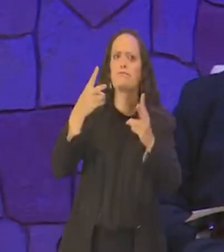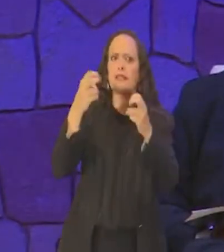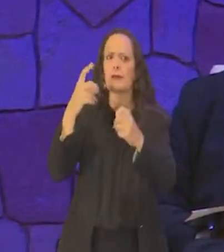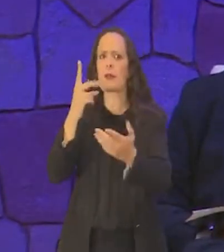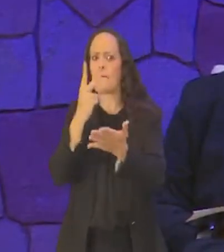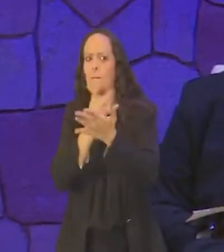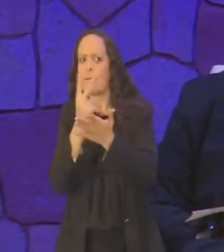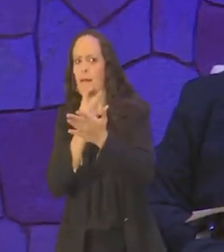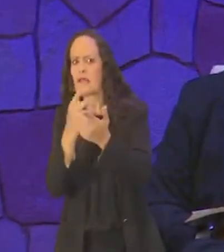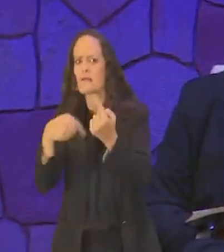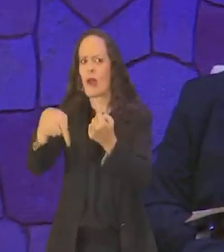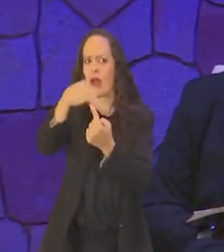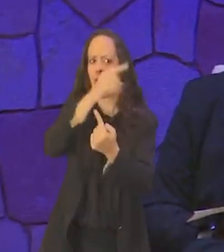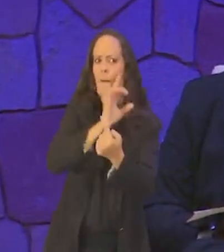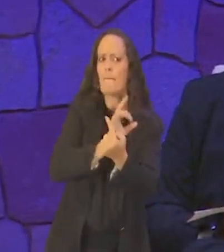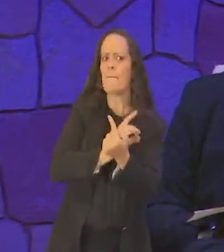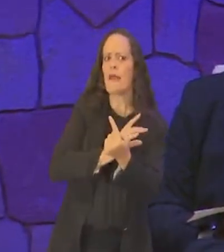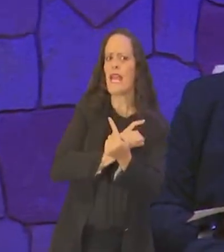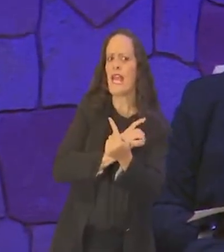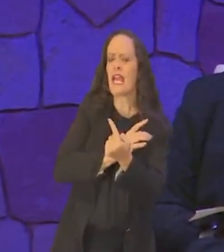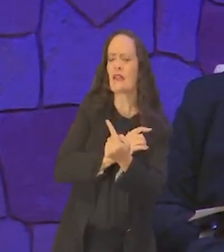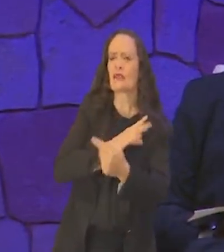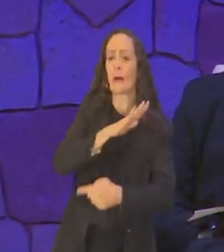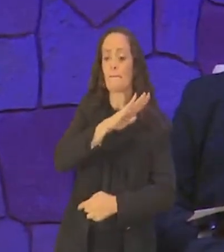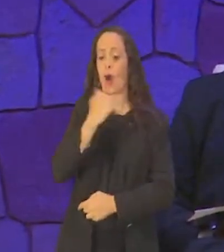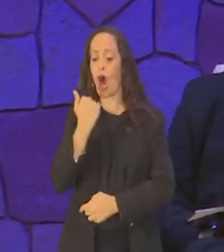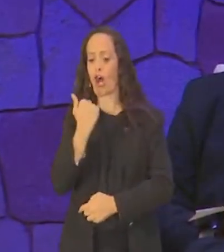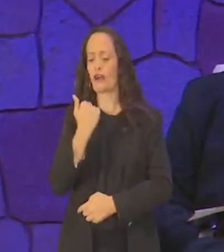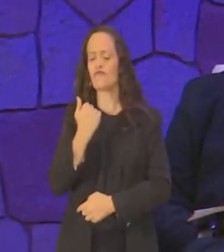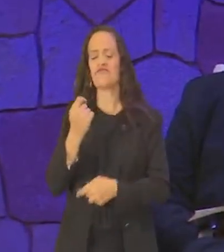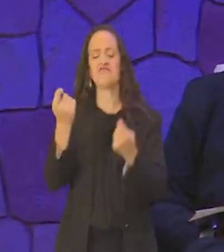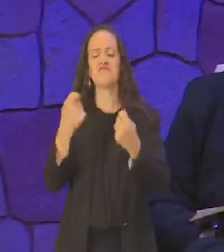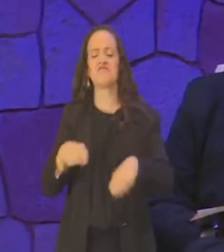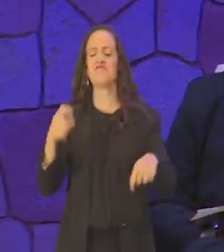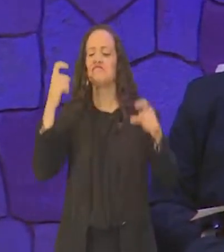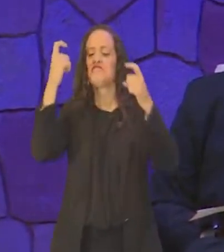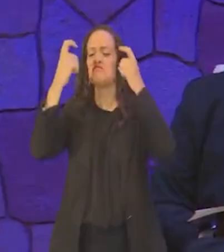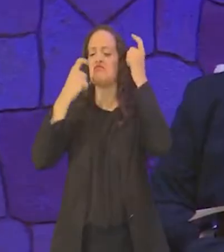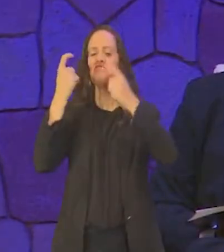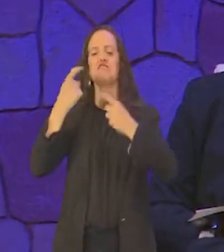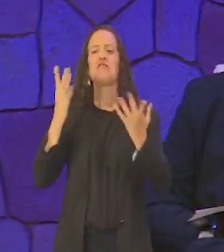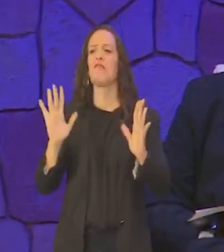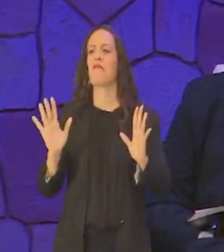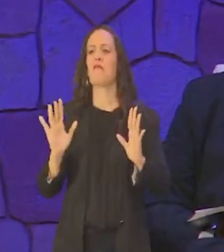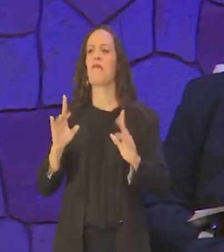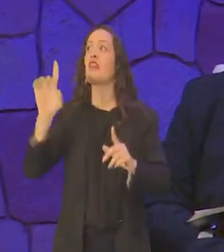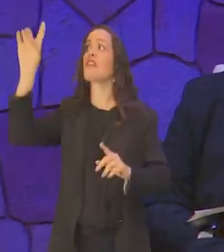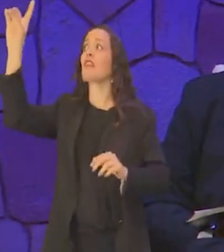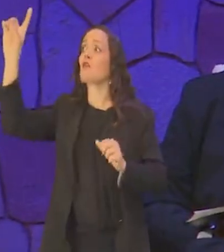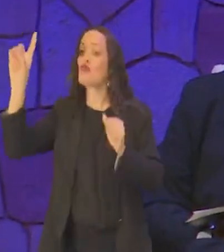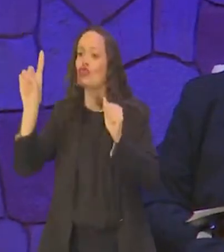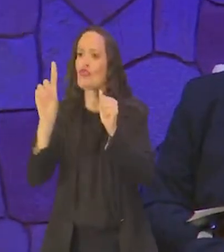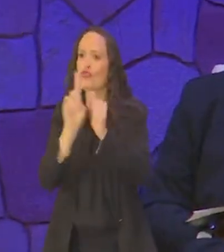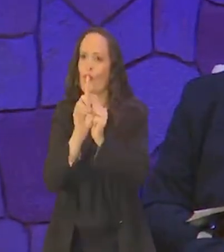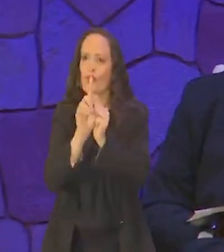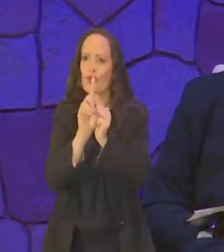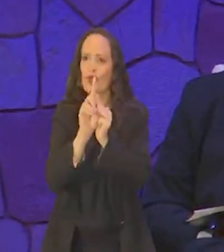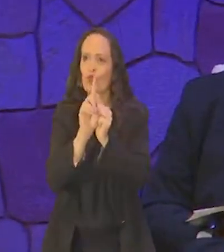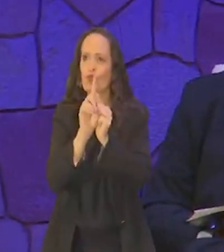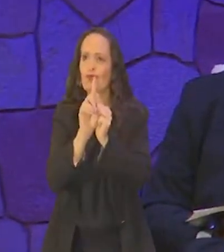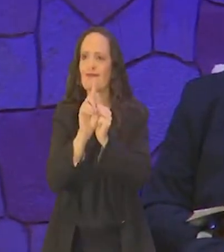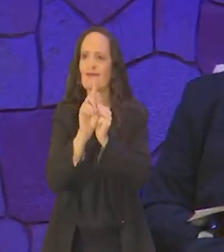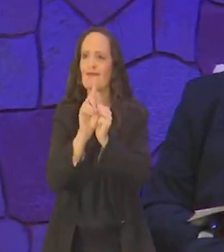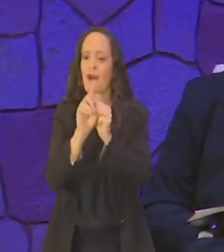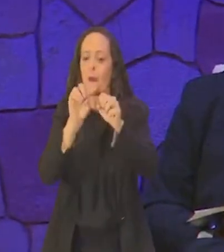morte, ele não precisa temer mal nenhum, porque se ele está naquele lugar, ele não está por um acaso, ele está porque o seu